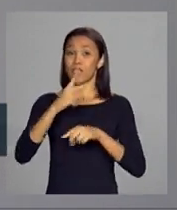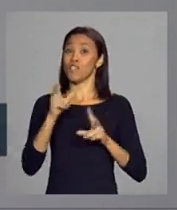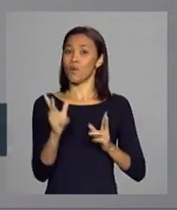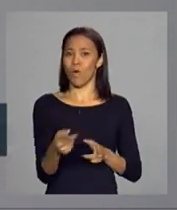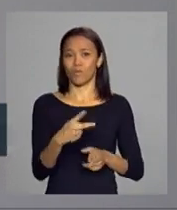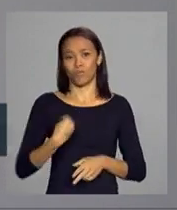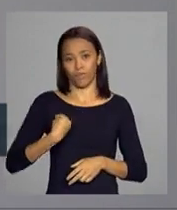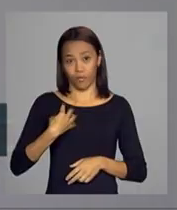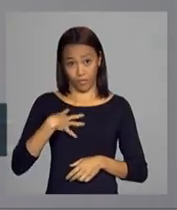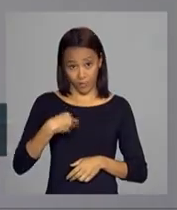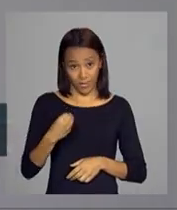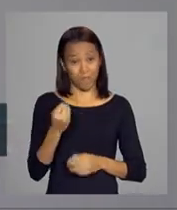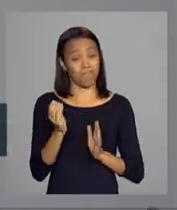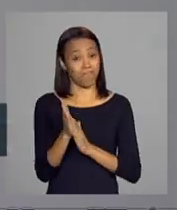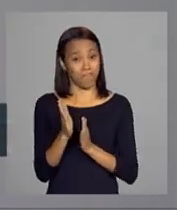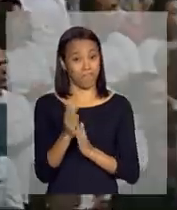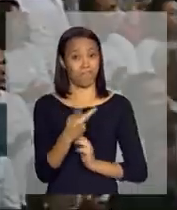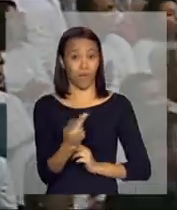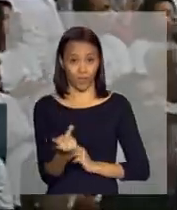filha. Parabéns para as duas.